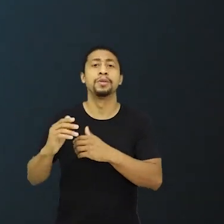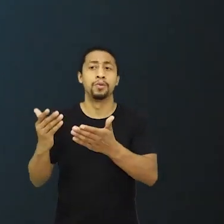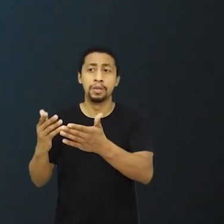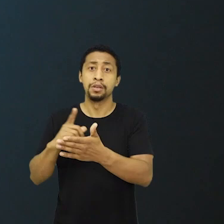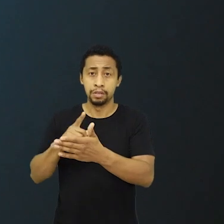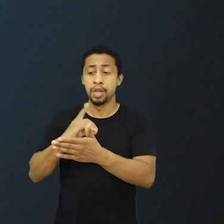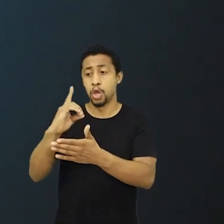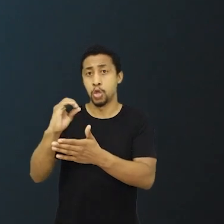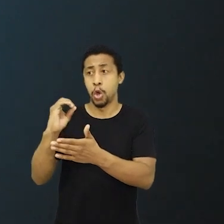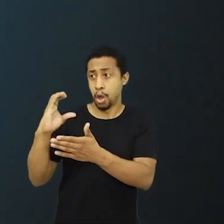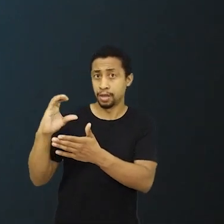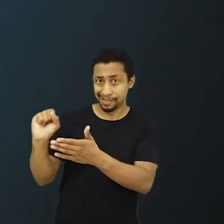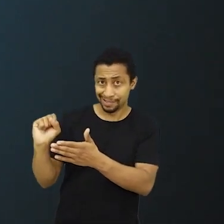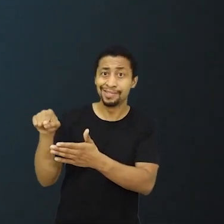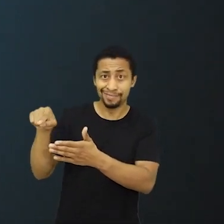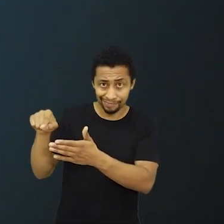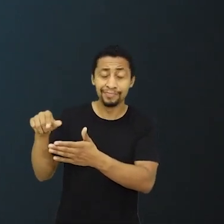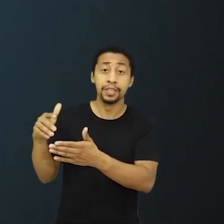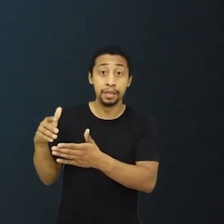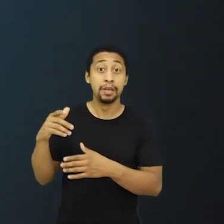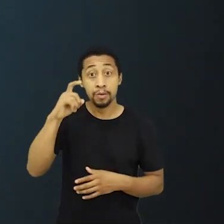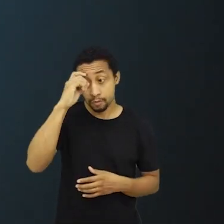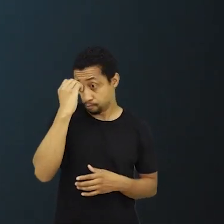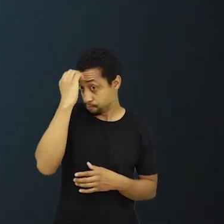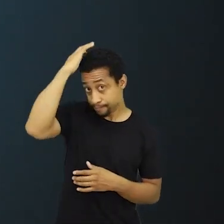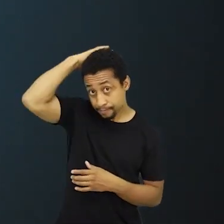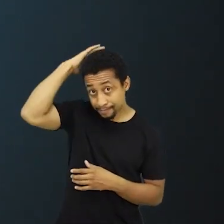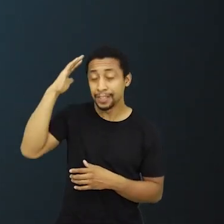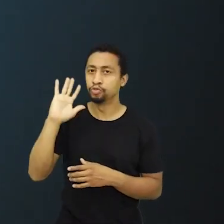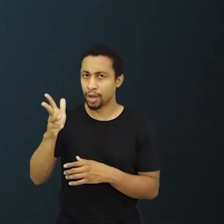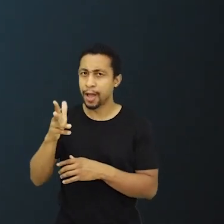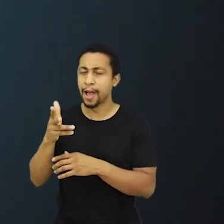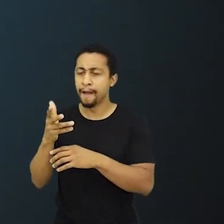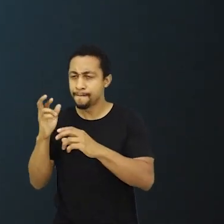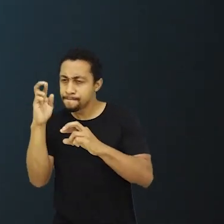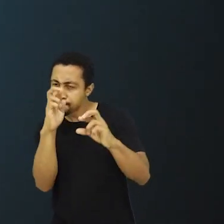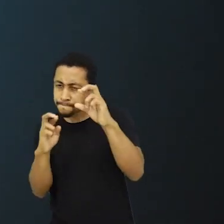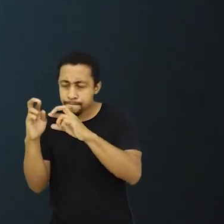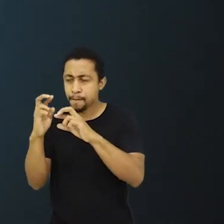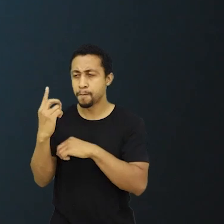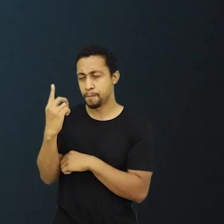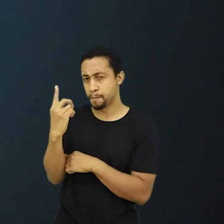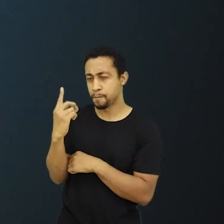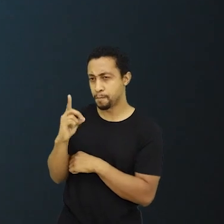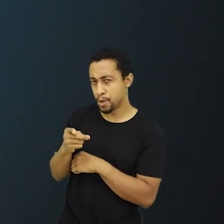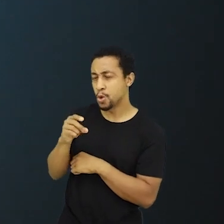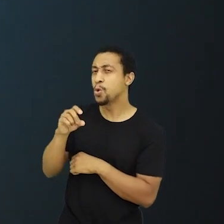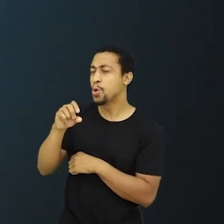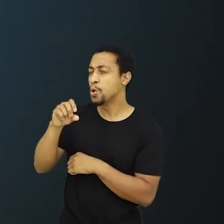DOPS, que já dava para ver que o Vlado tinha sido monitorado desde 67,